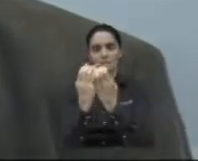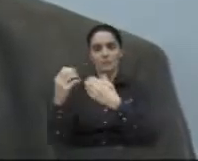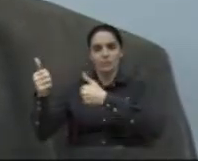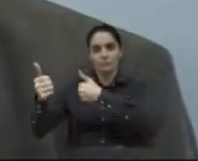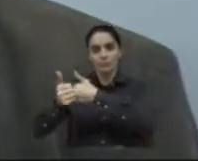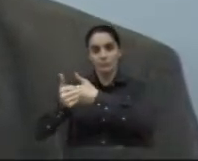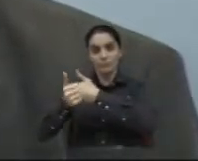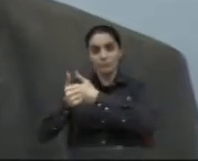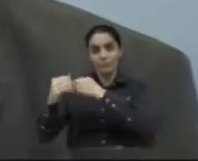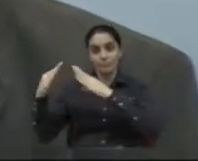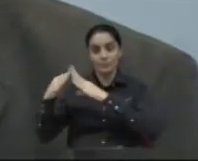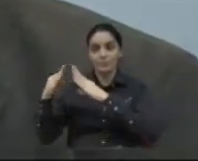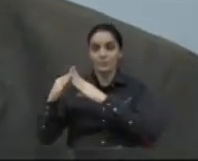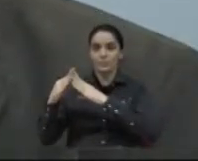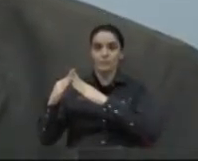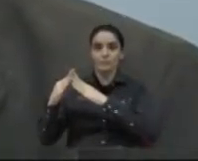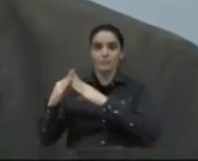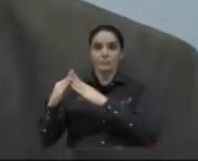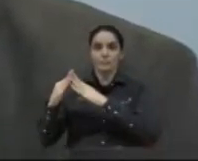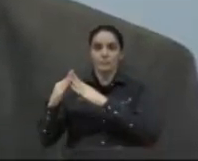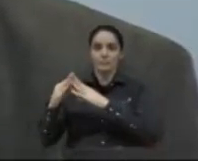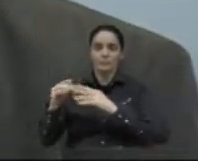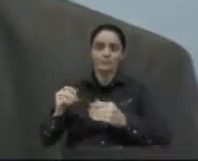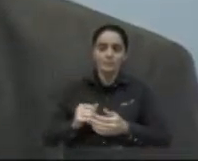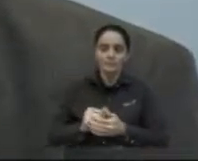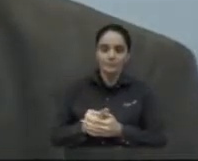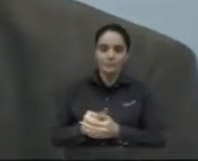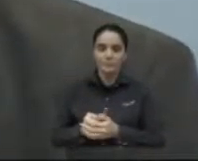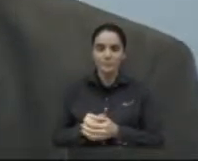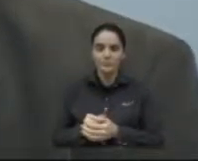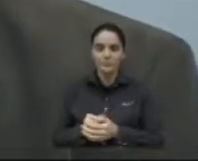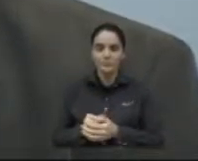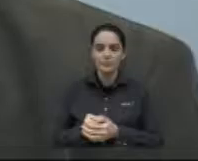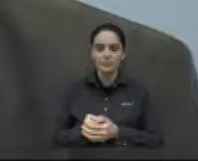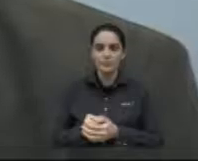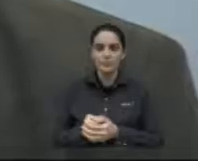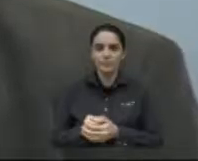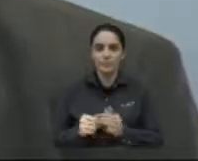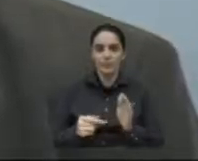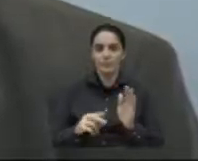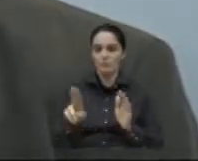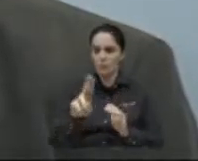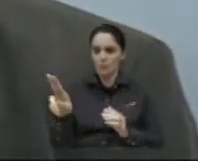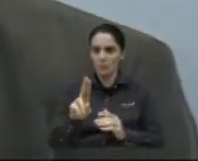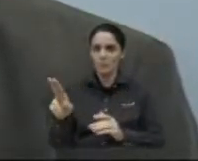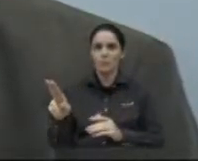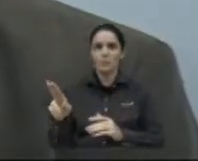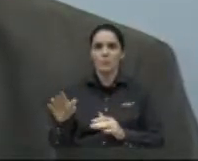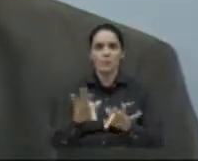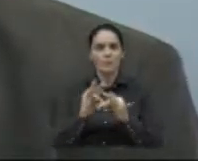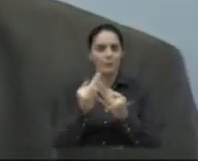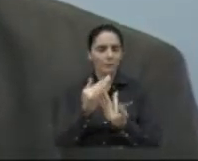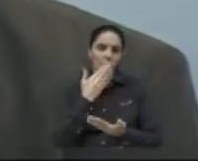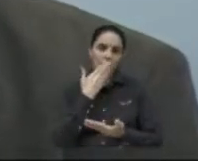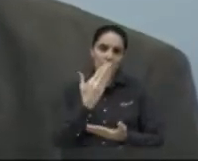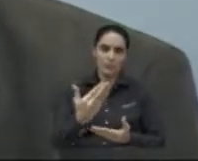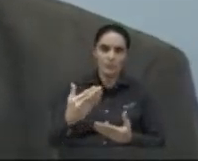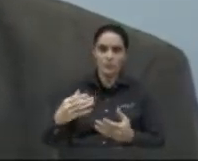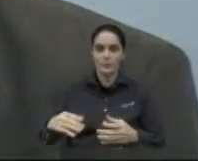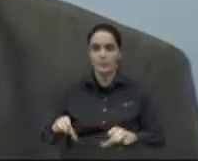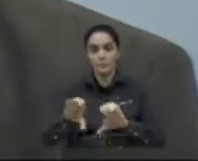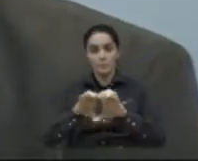era uma liderança ali no entorno, foi indicado o nome dele, né? Pedido pela família, pela comunidade ali do